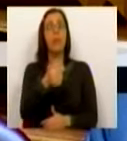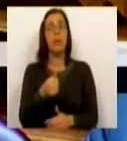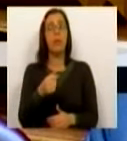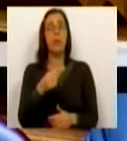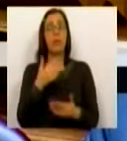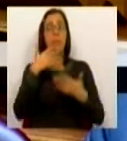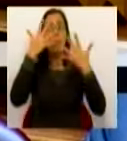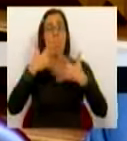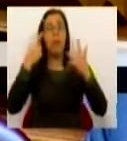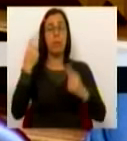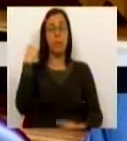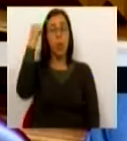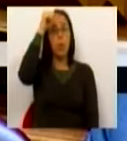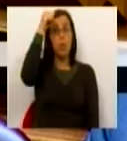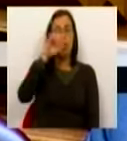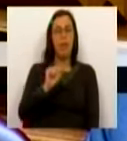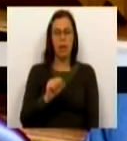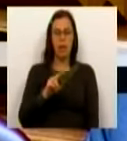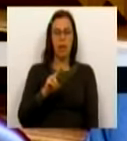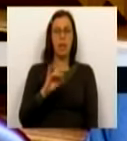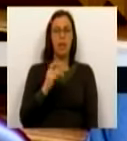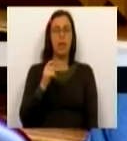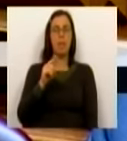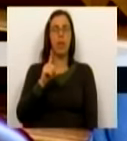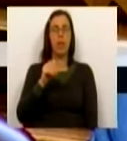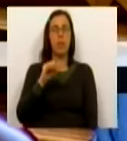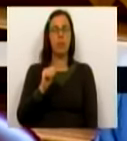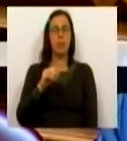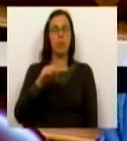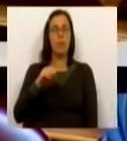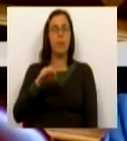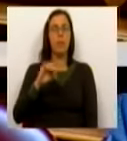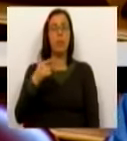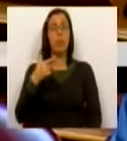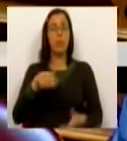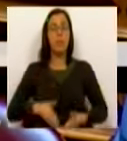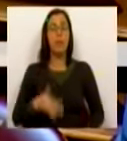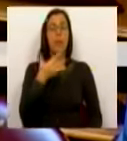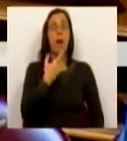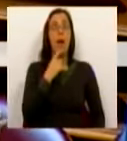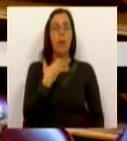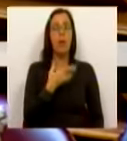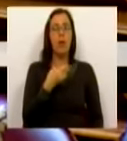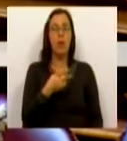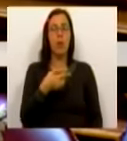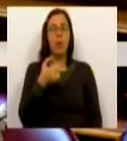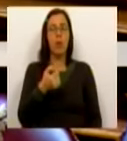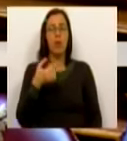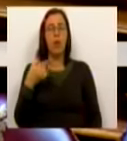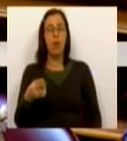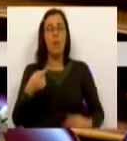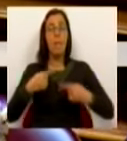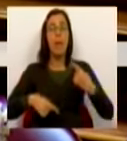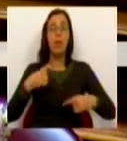na madrugada do passado domingo Guilherme Manuel Lopes Pinto. Nascido a 21 de abril de 1959